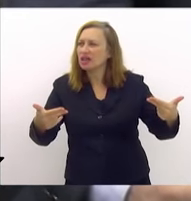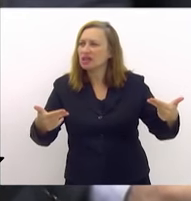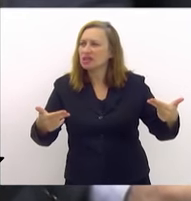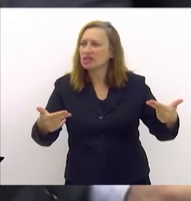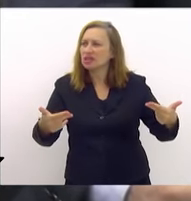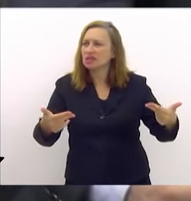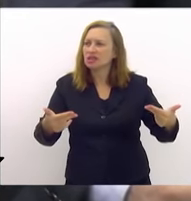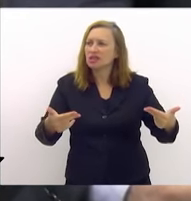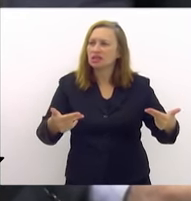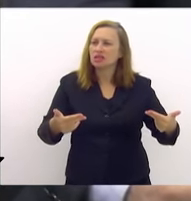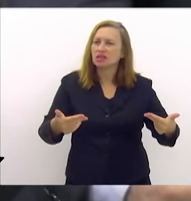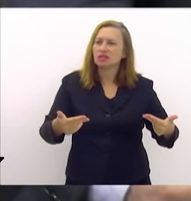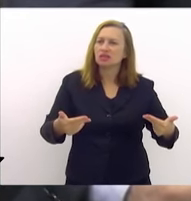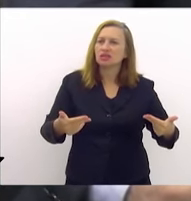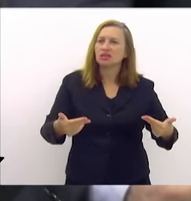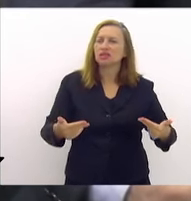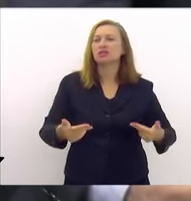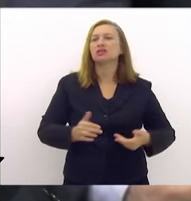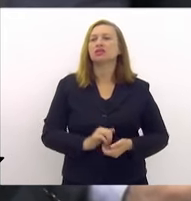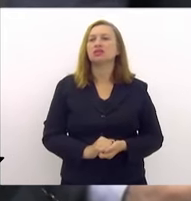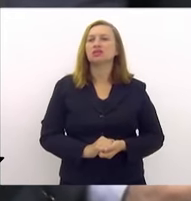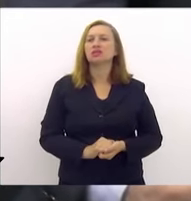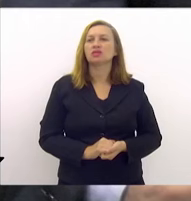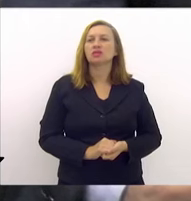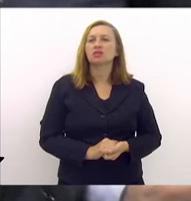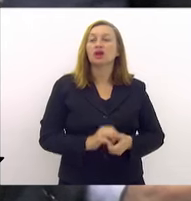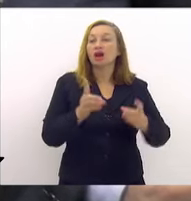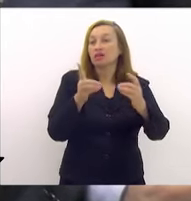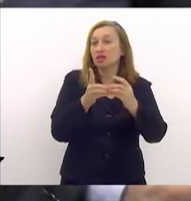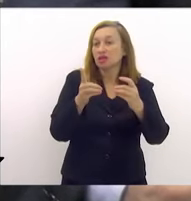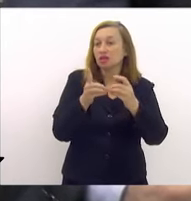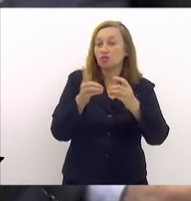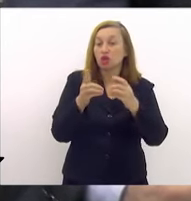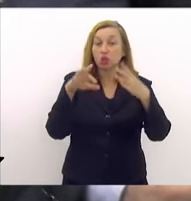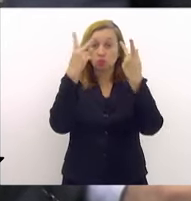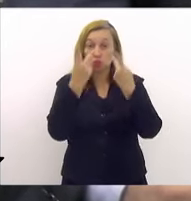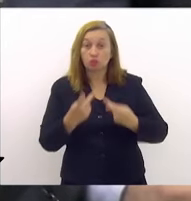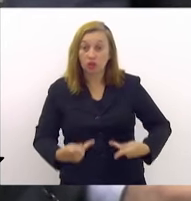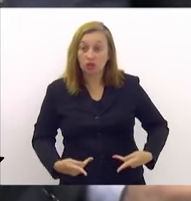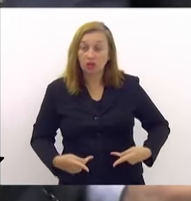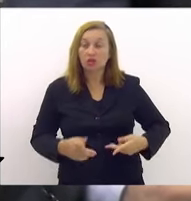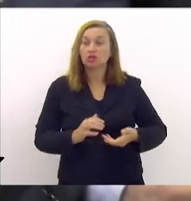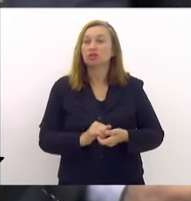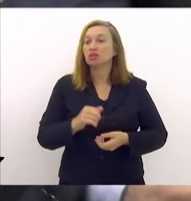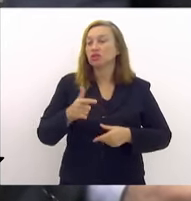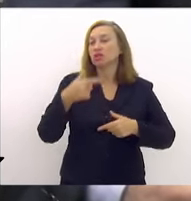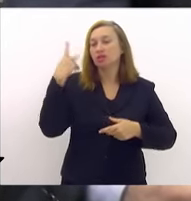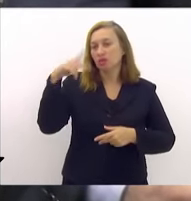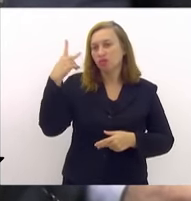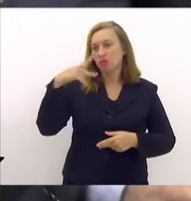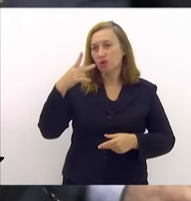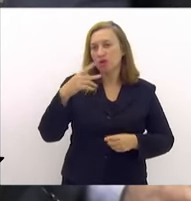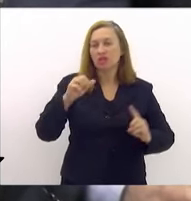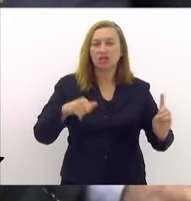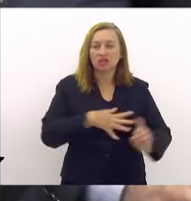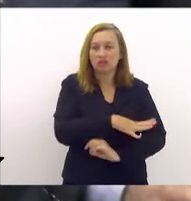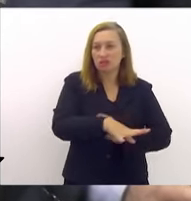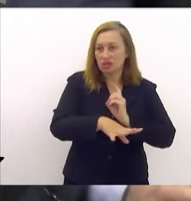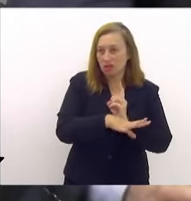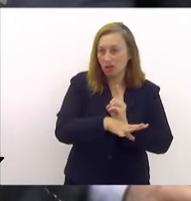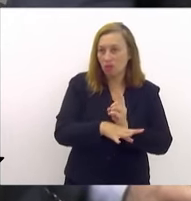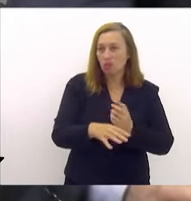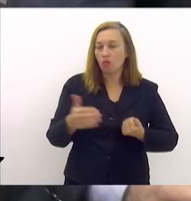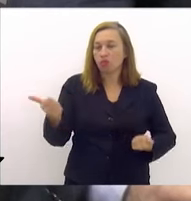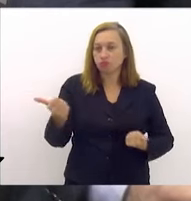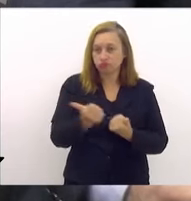entidades que promovem mesmo atendimentos que são da política de assistência social, né, porque a